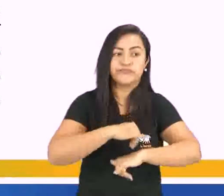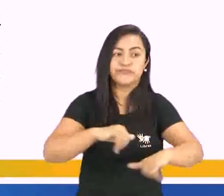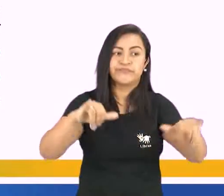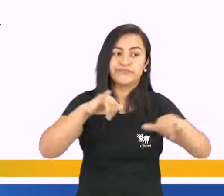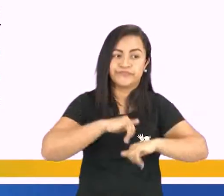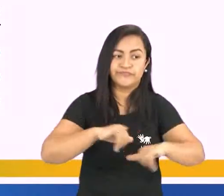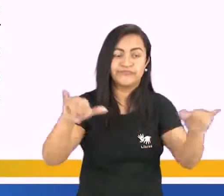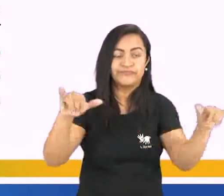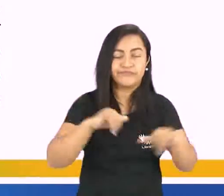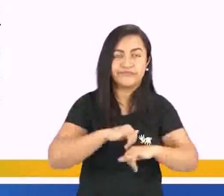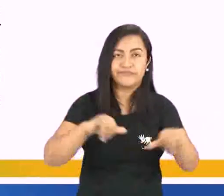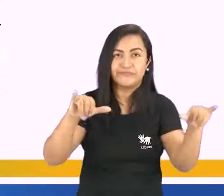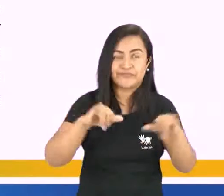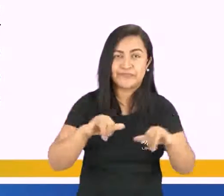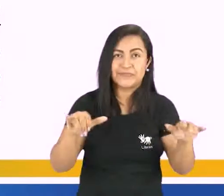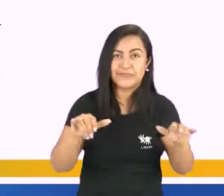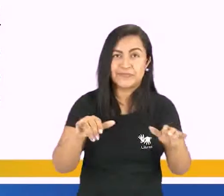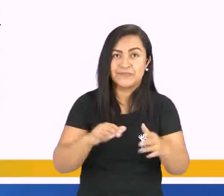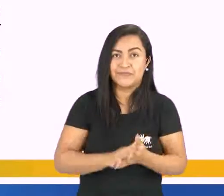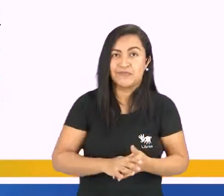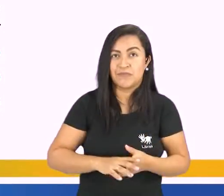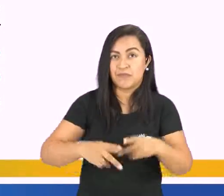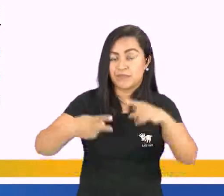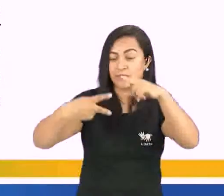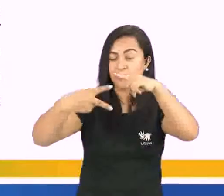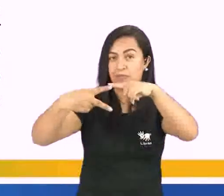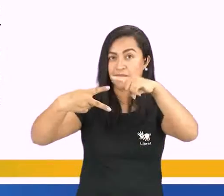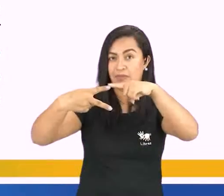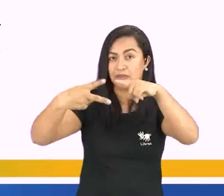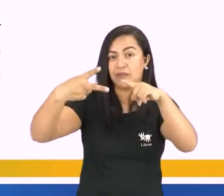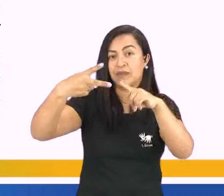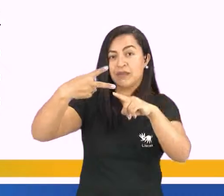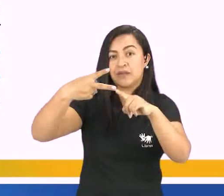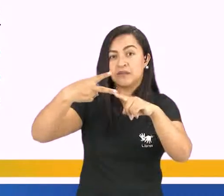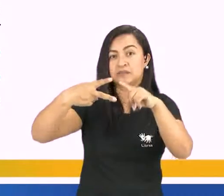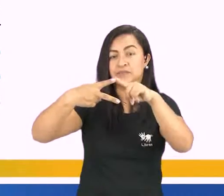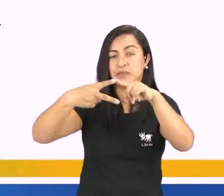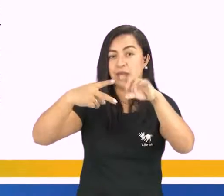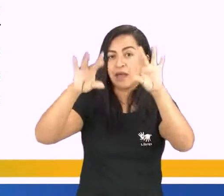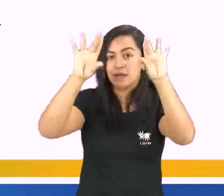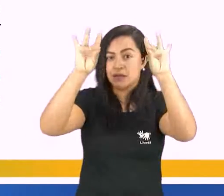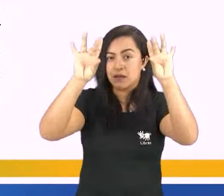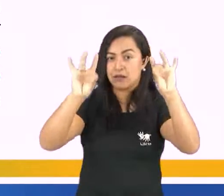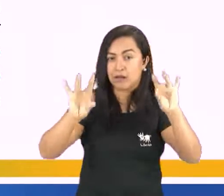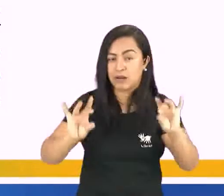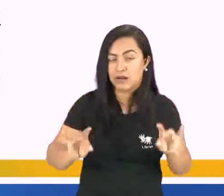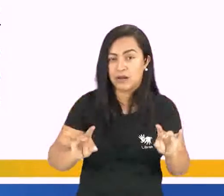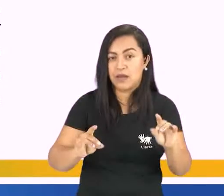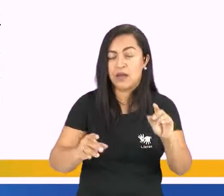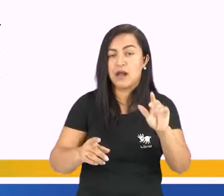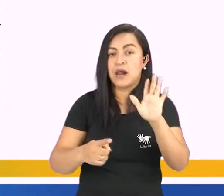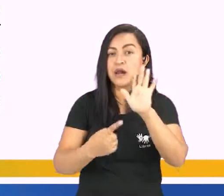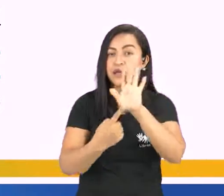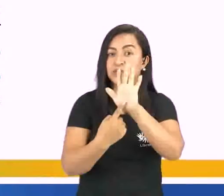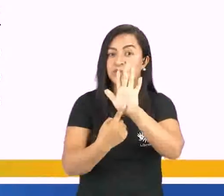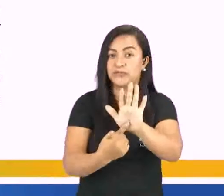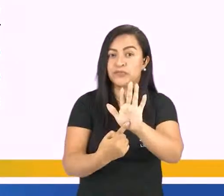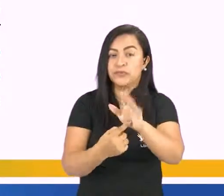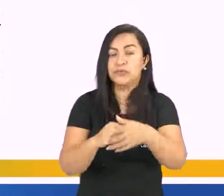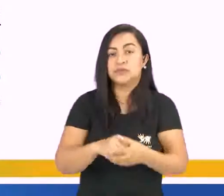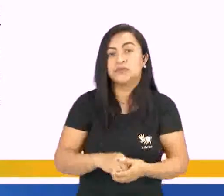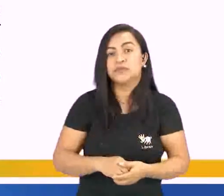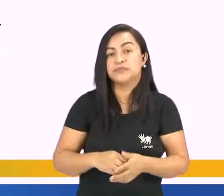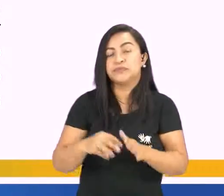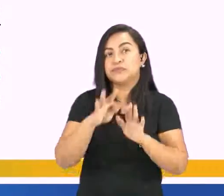texto informativo ele pode ser dividido em descritivo e expositivo. O texto diz o